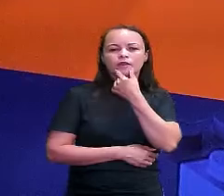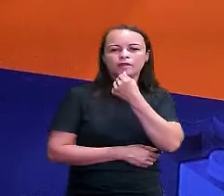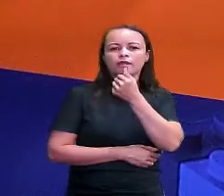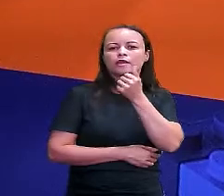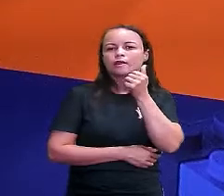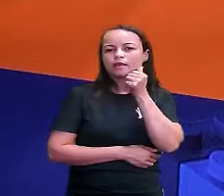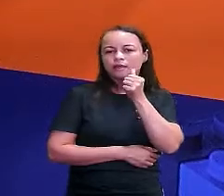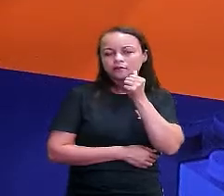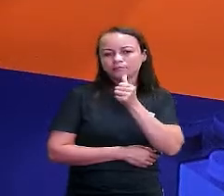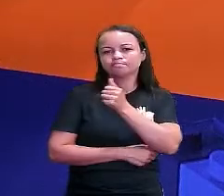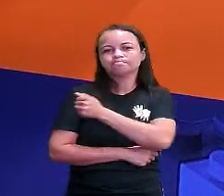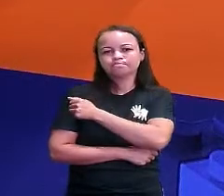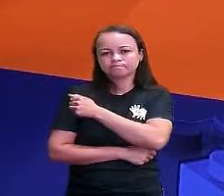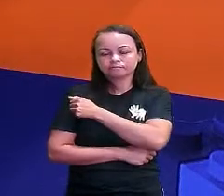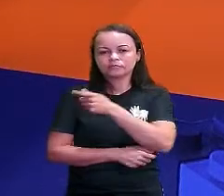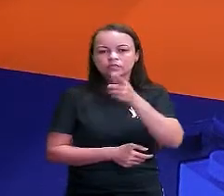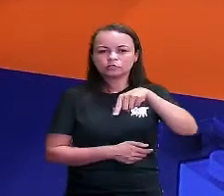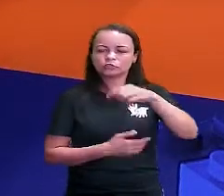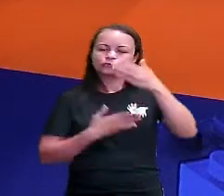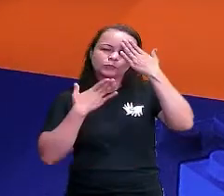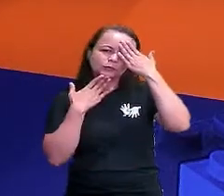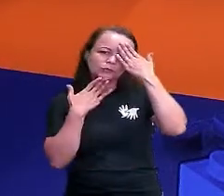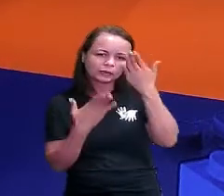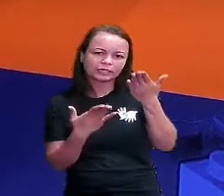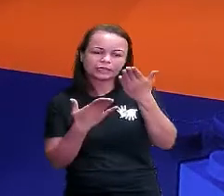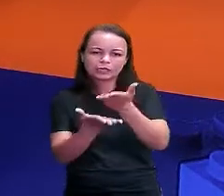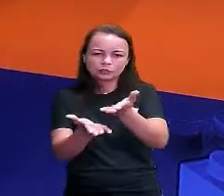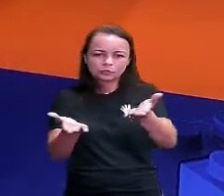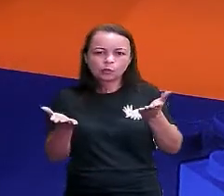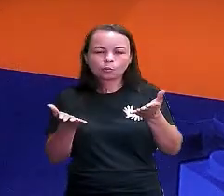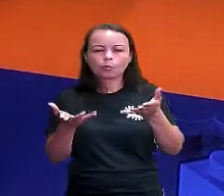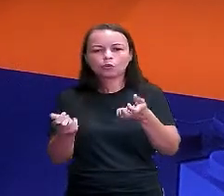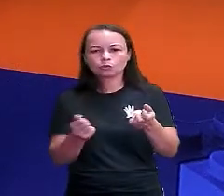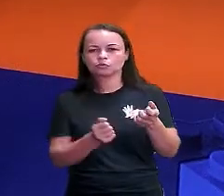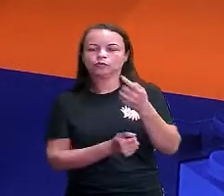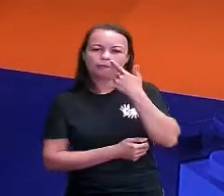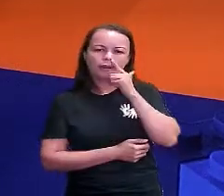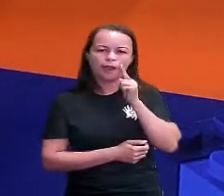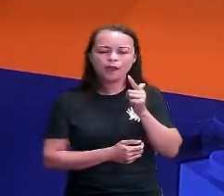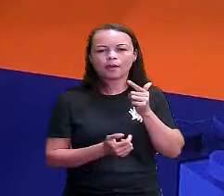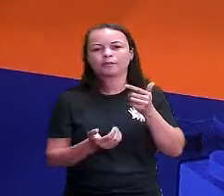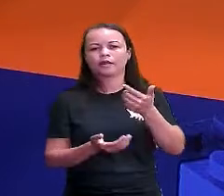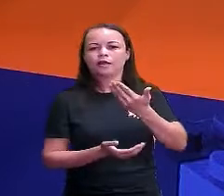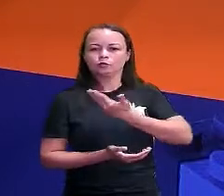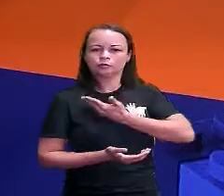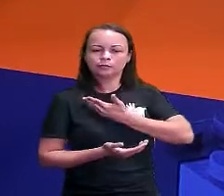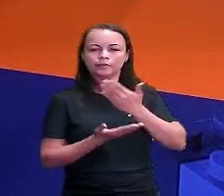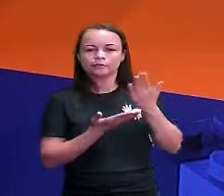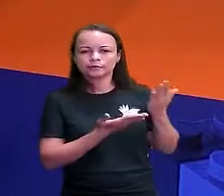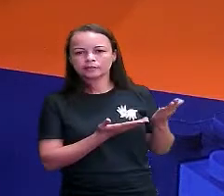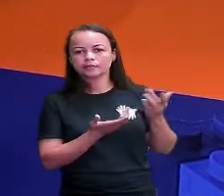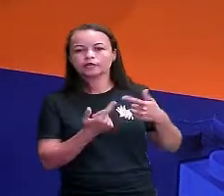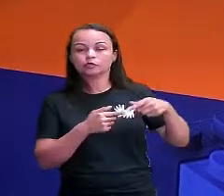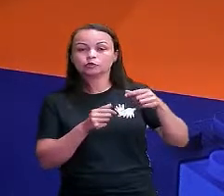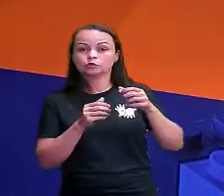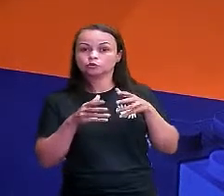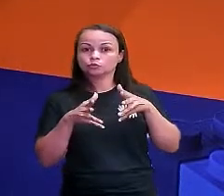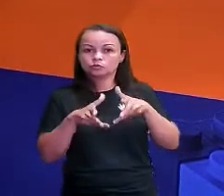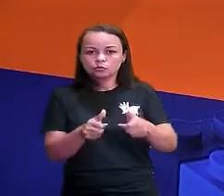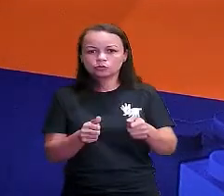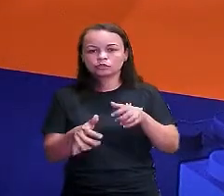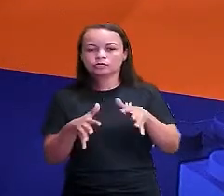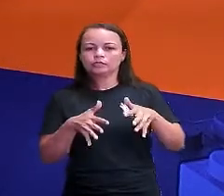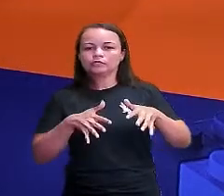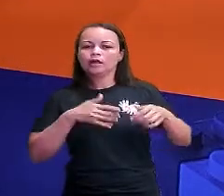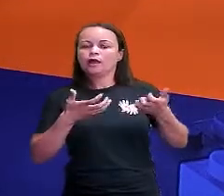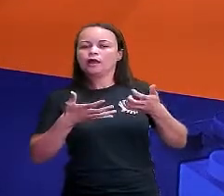você é aluno. Eu já deixo aqui meu muito obrigado a todo mundo aqui da produção, a Bárbara, porque isso aqui só é possível também por causa dela, a mobilização de